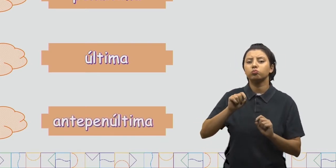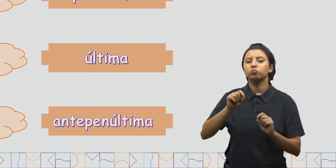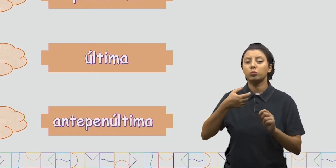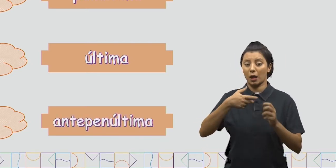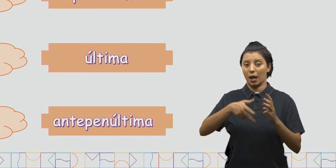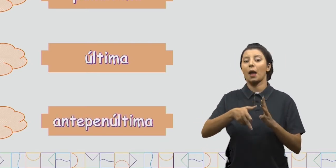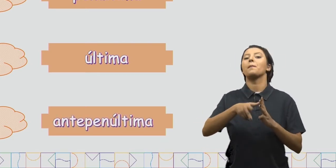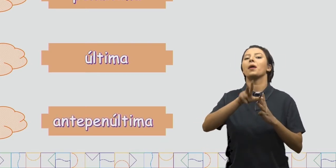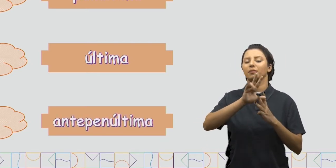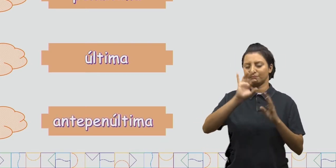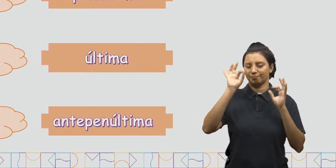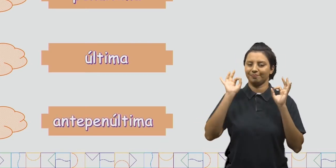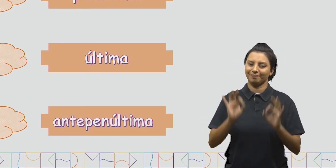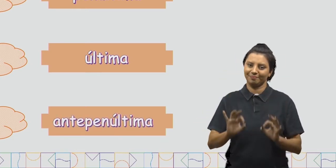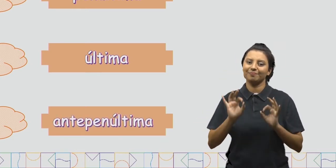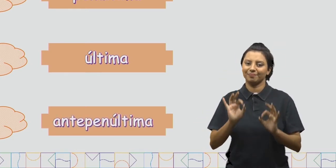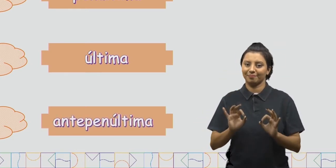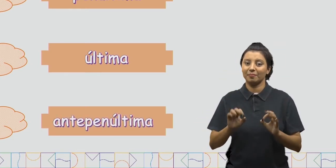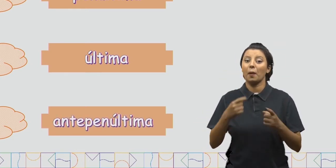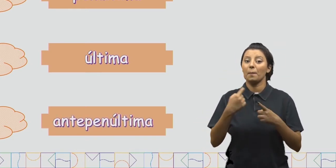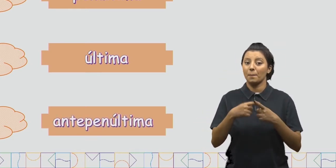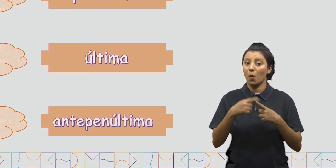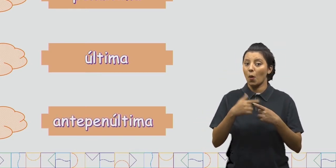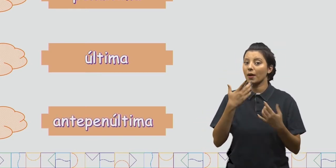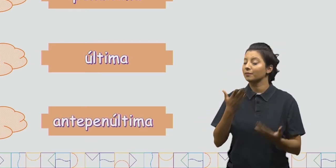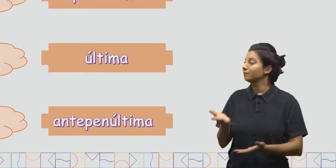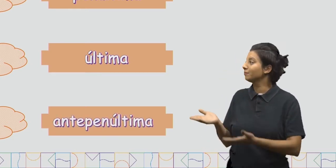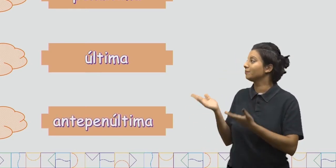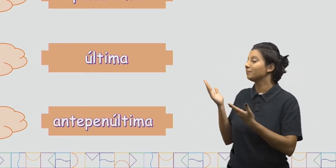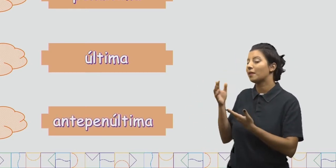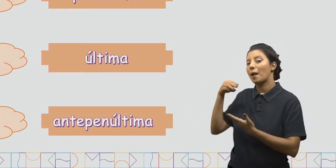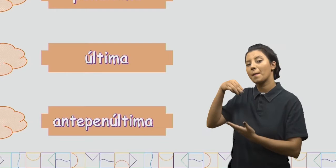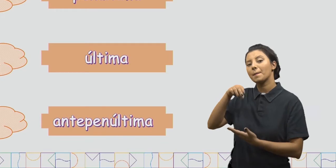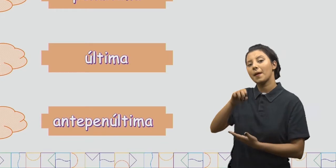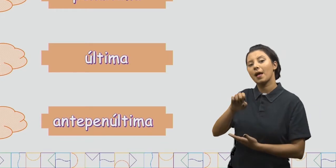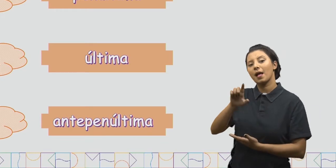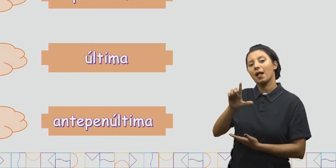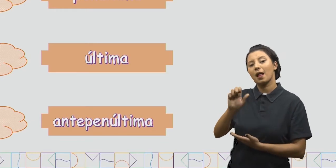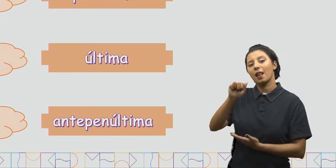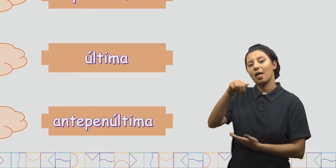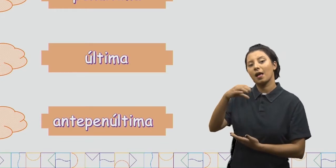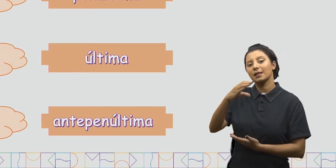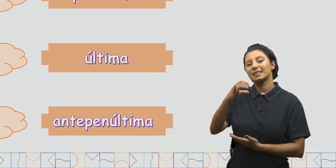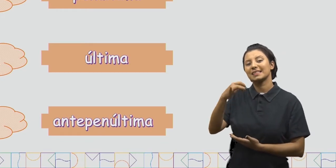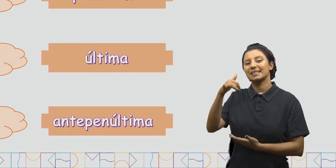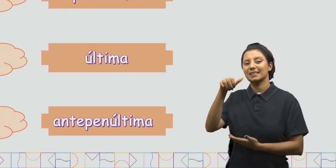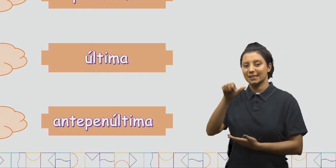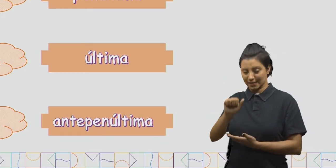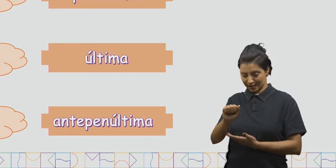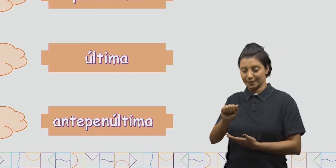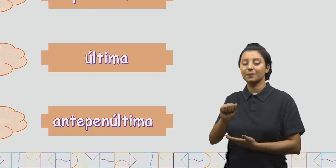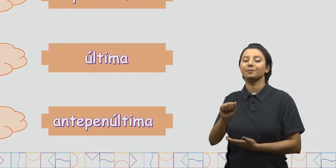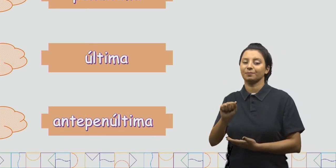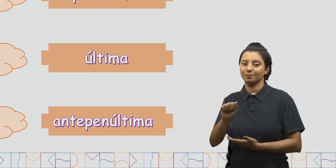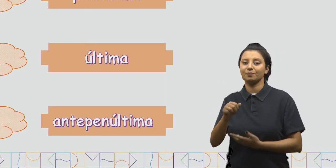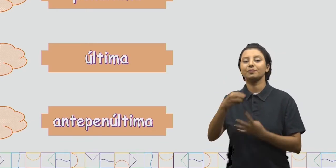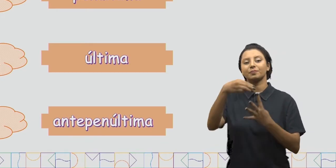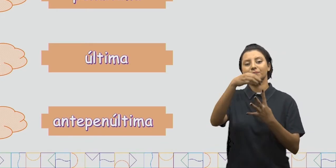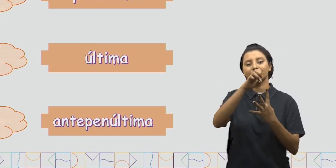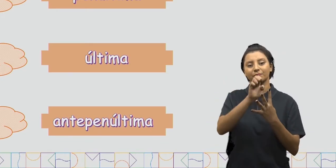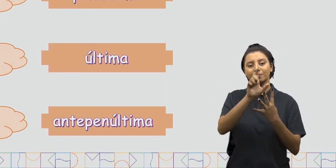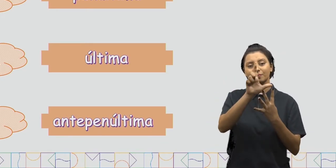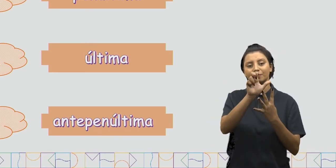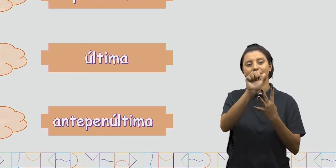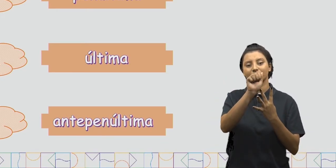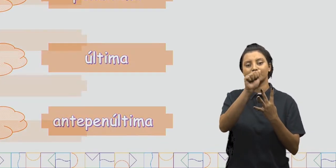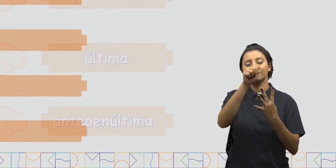a antepenúltima, você acertou, porque melancia, o lã, vem antes da penúltima, que é si, e da última,